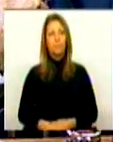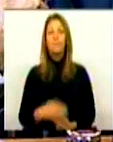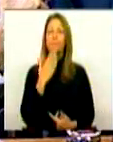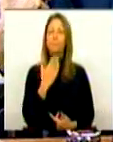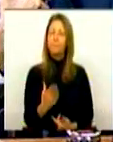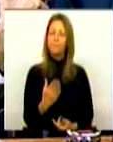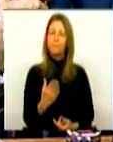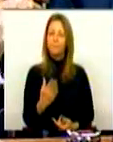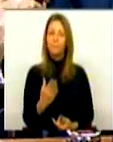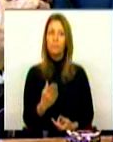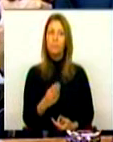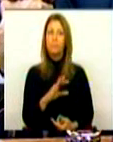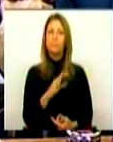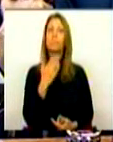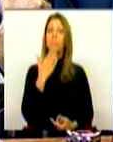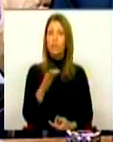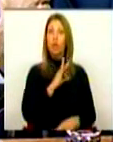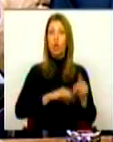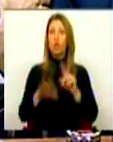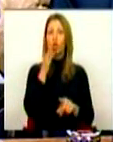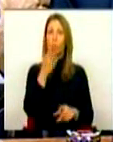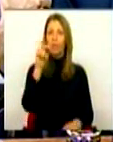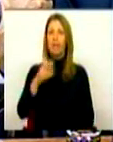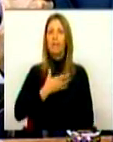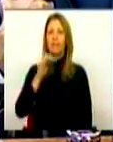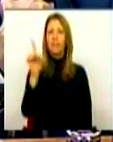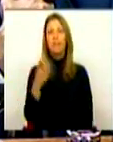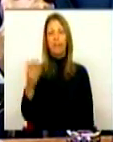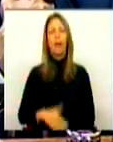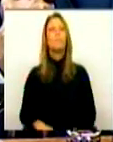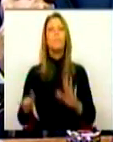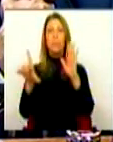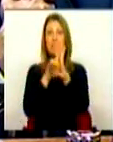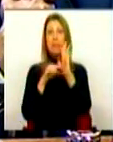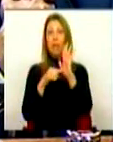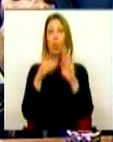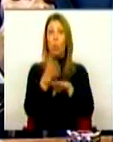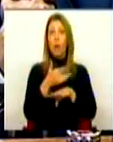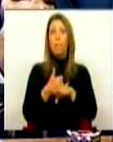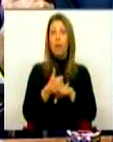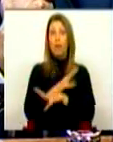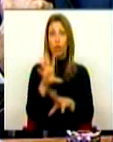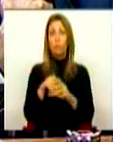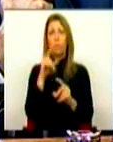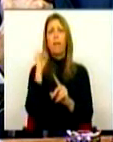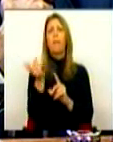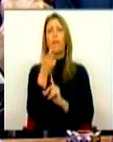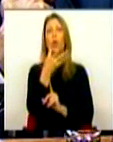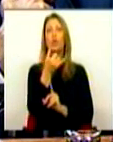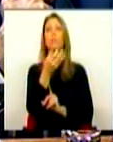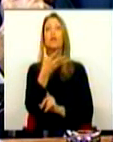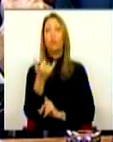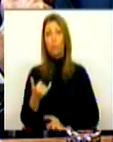Muito obrigado, Sr. Presidente. Muito obrigado, Sr. Deputado André Ventura. A legislação dos gabinetes foi revista em 2012.